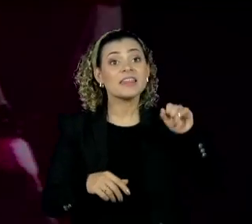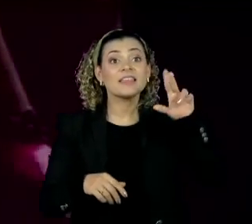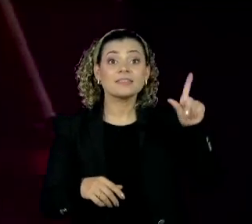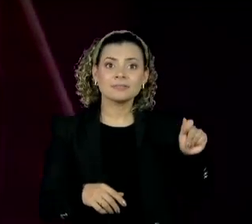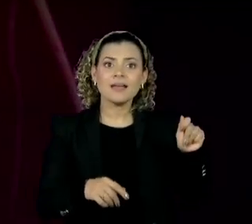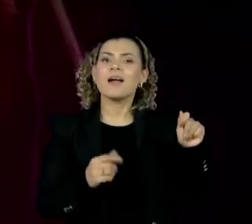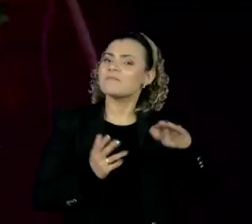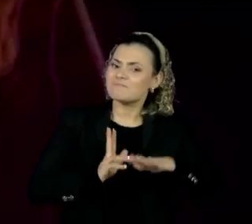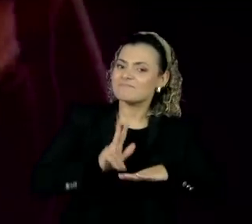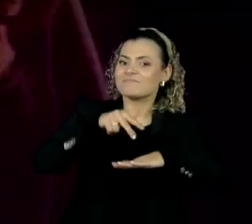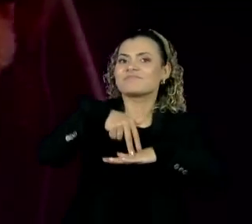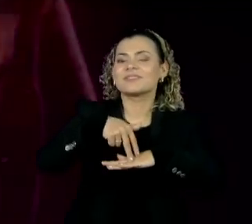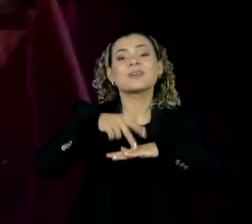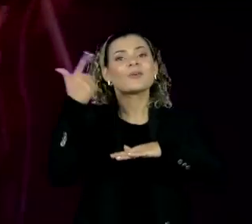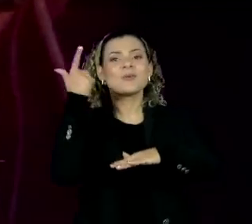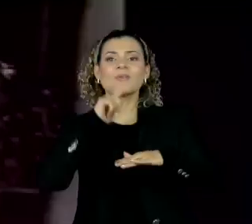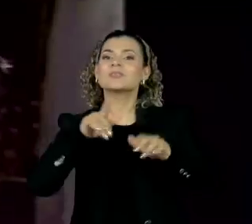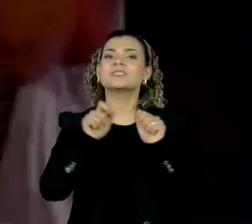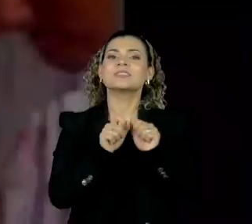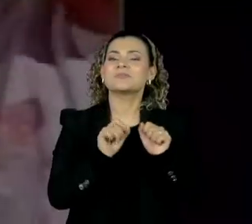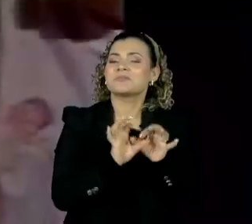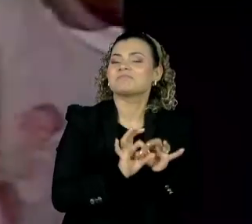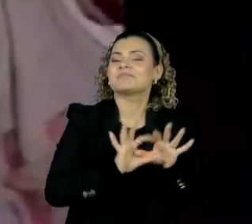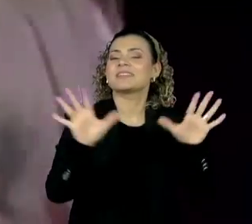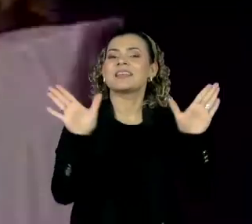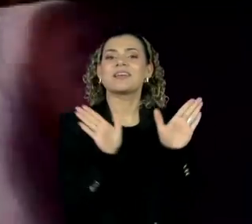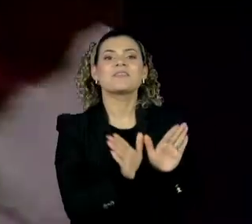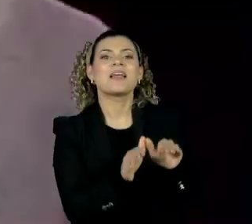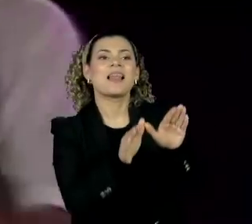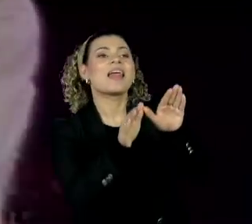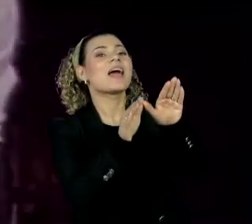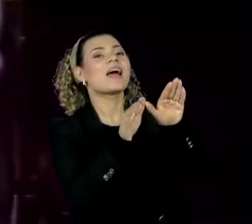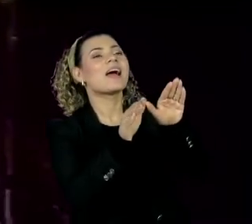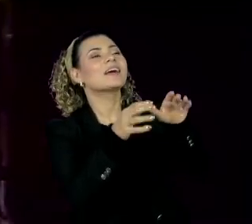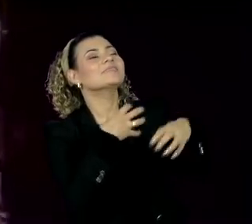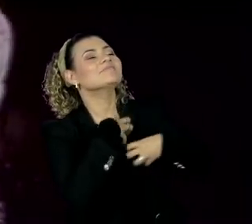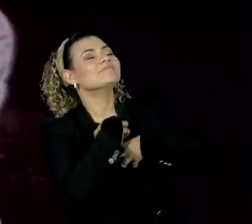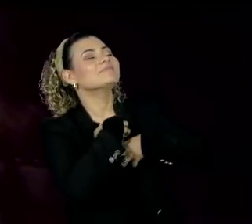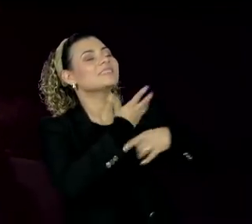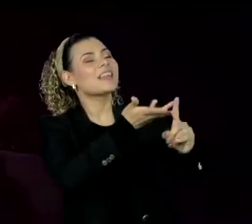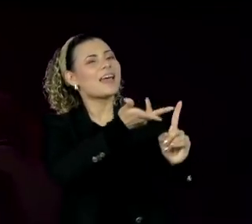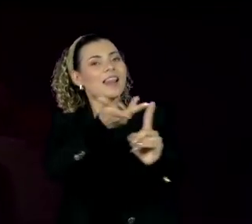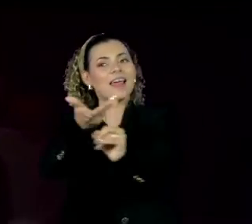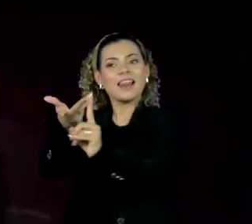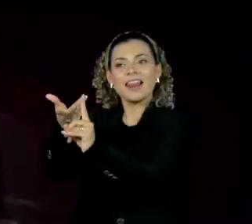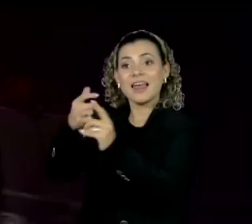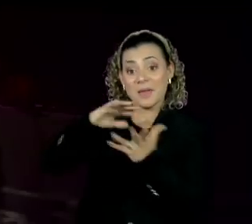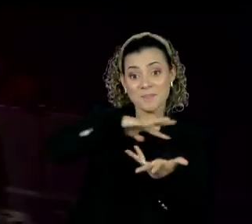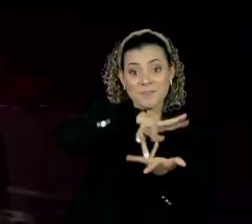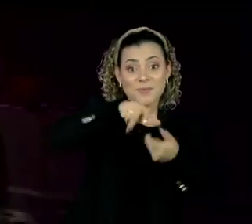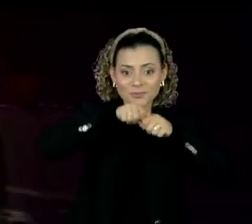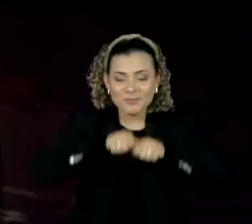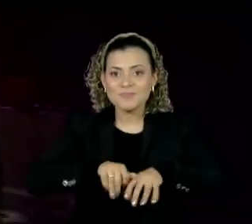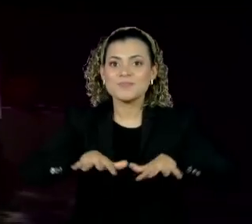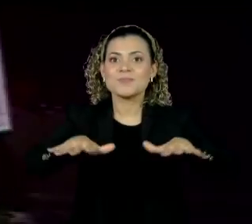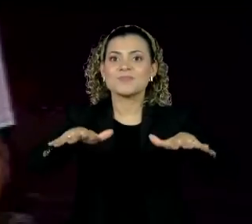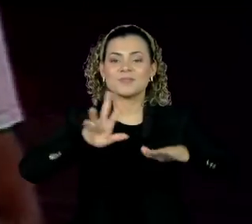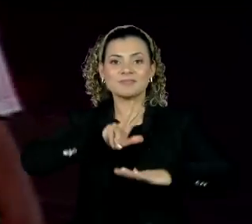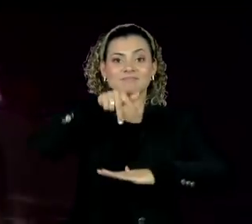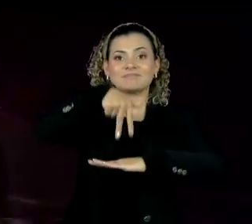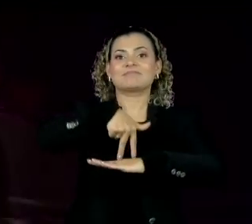para ganhar também as suas asas e pouco depois conquistar o mundo.